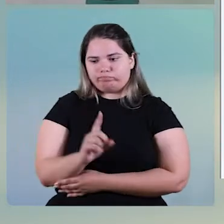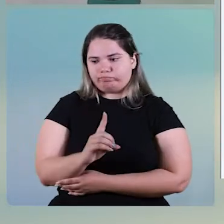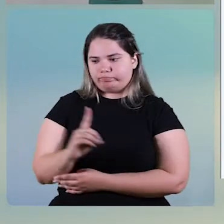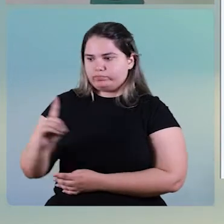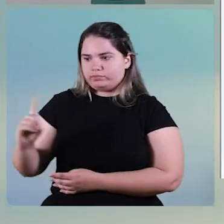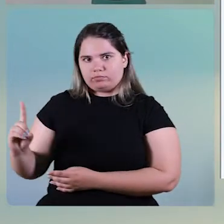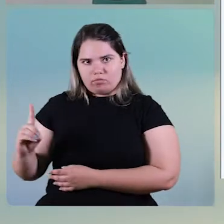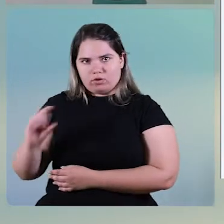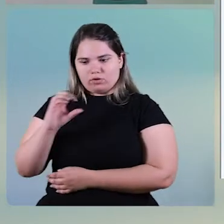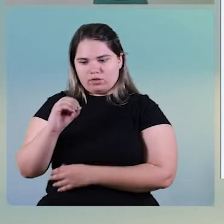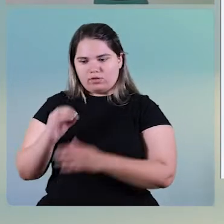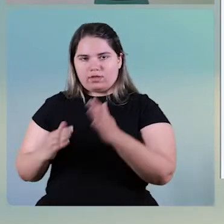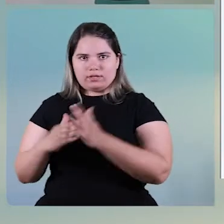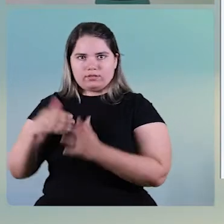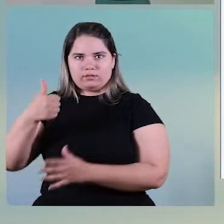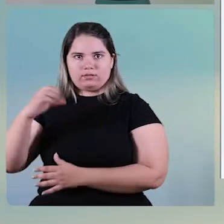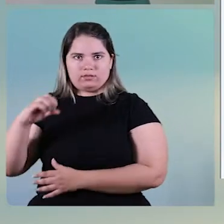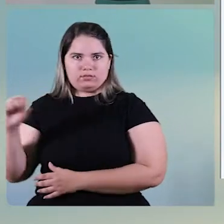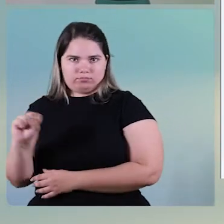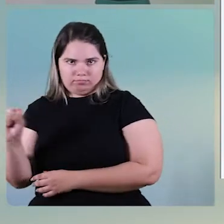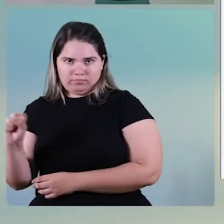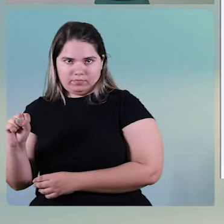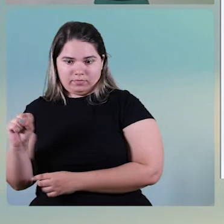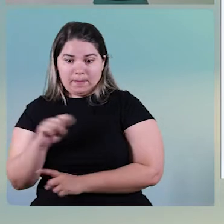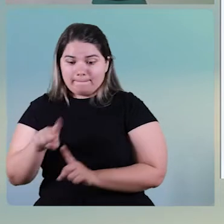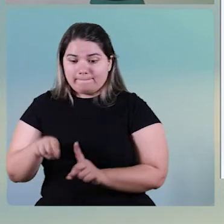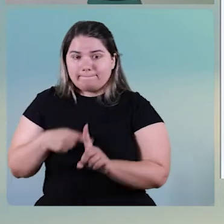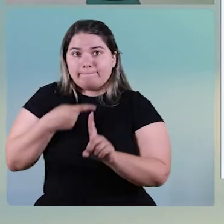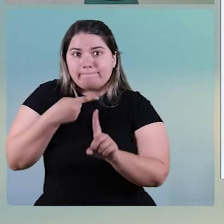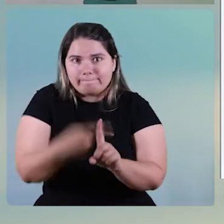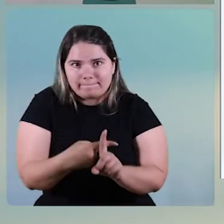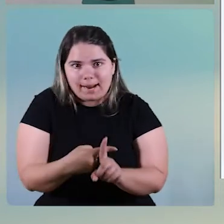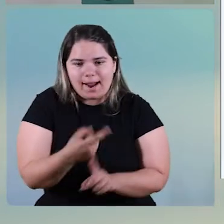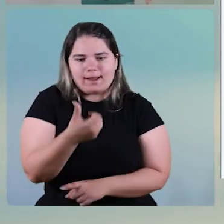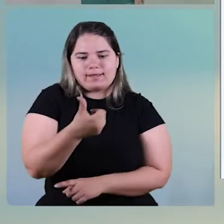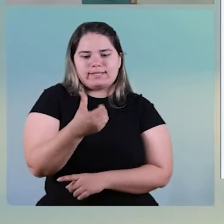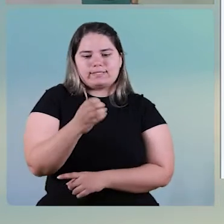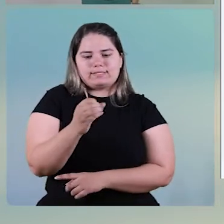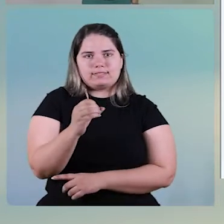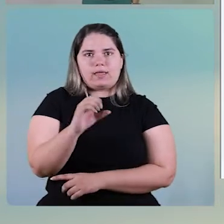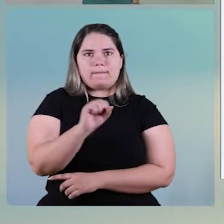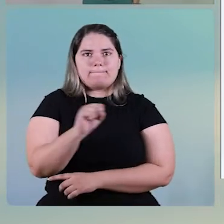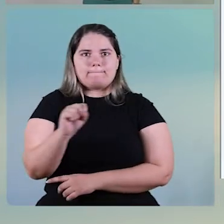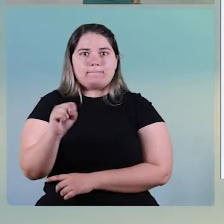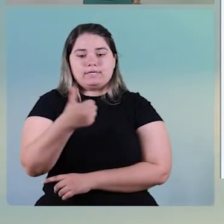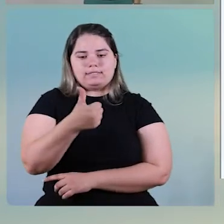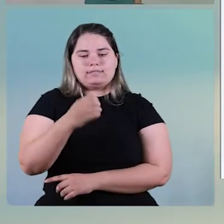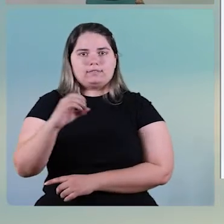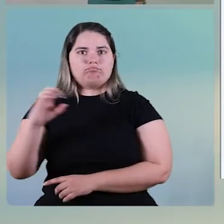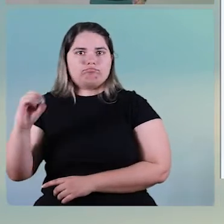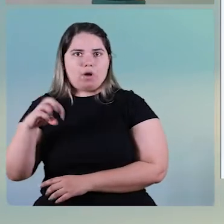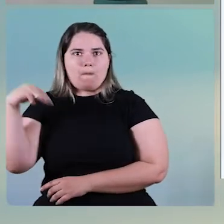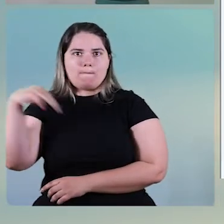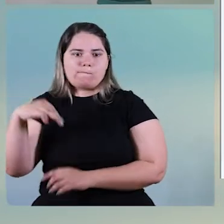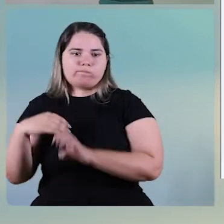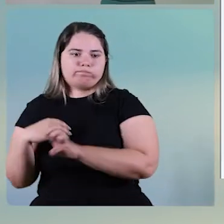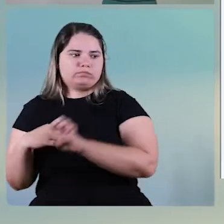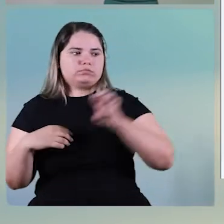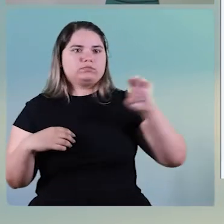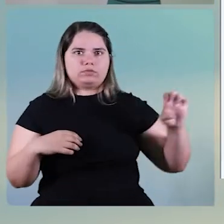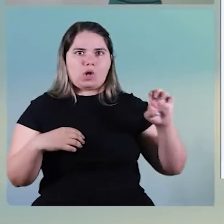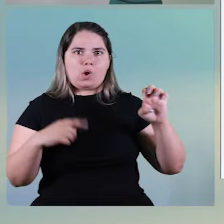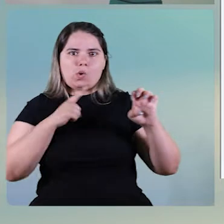100 metros para a esquerda, de 10 segundos até 40 segundos. Tranquilo? Então ficou